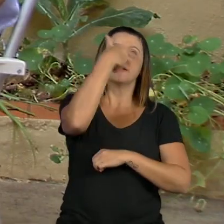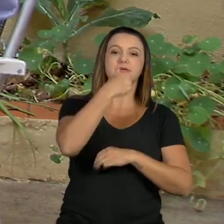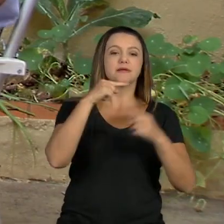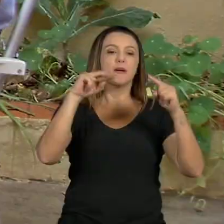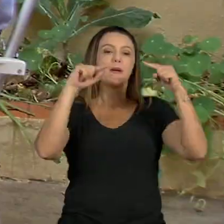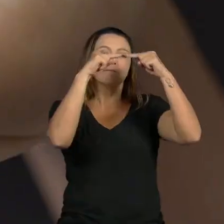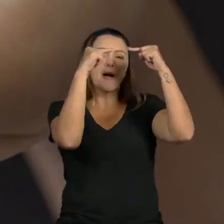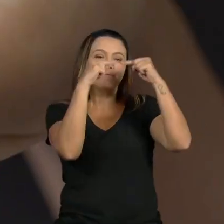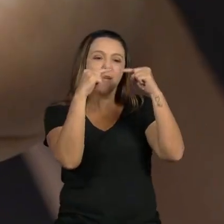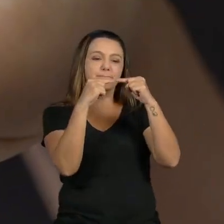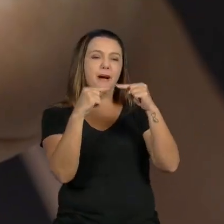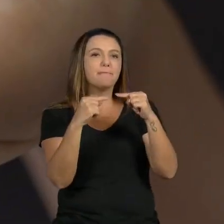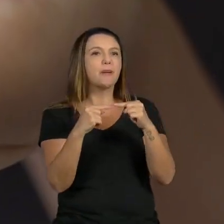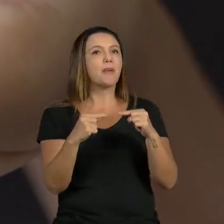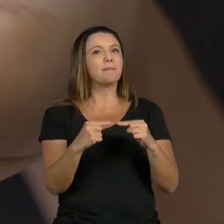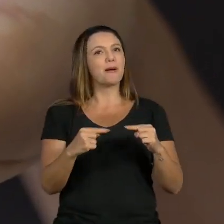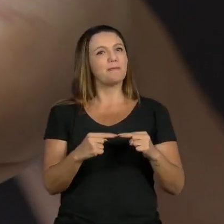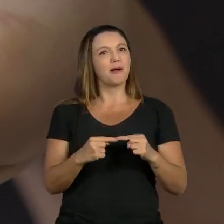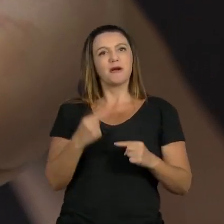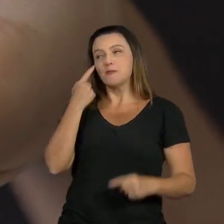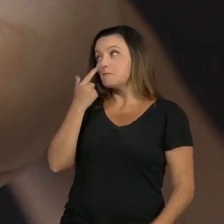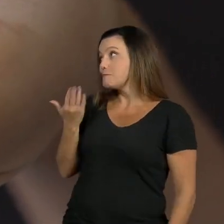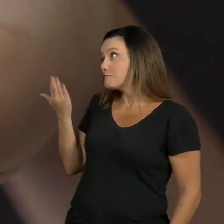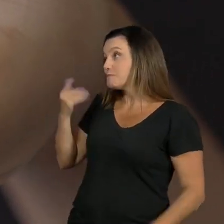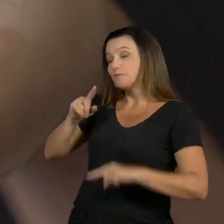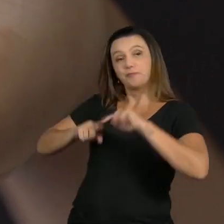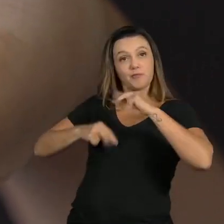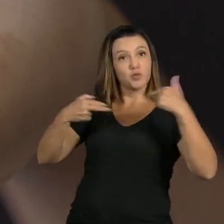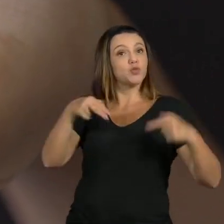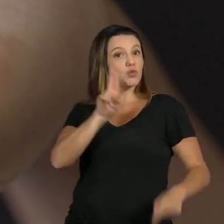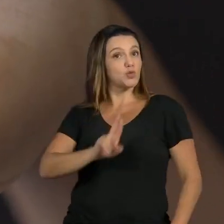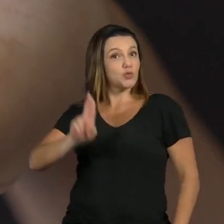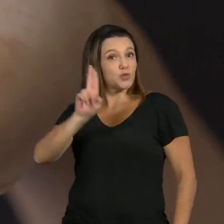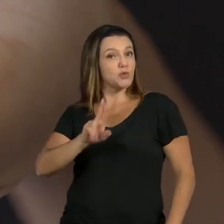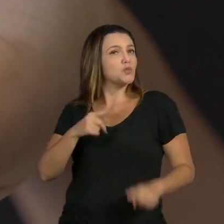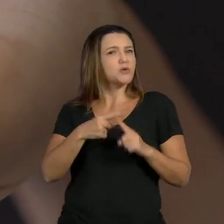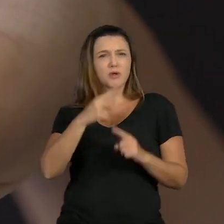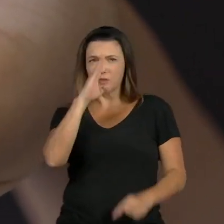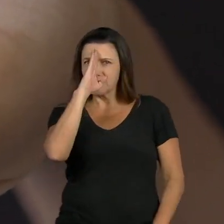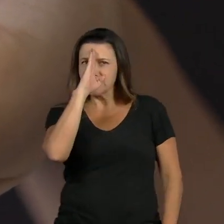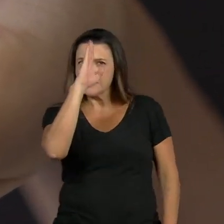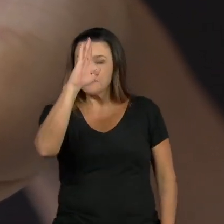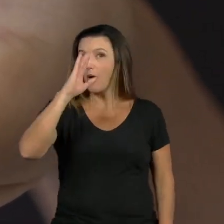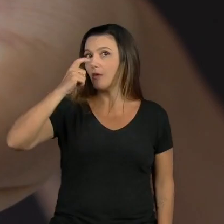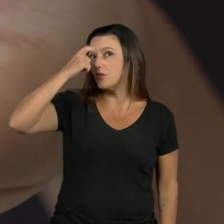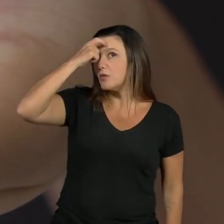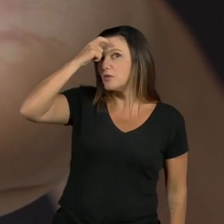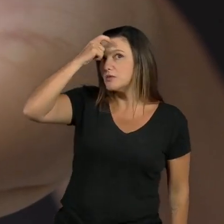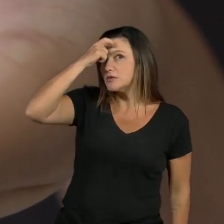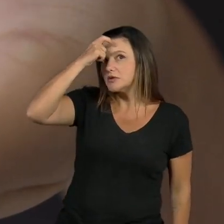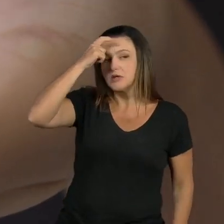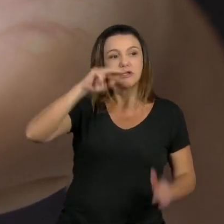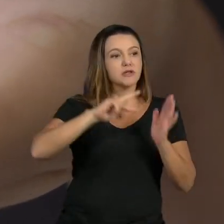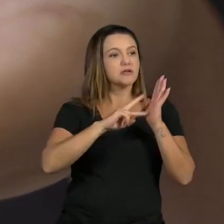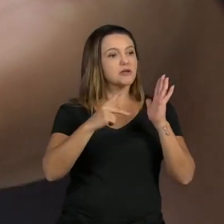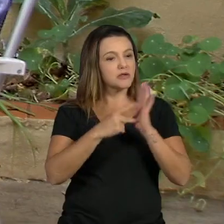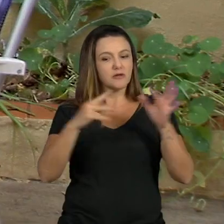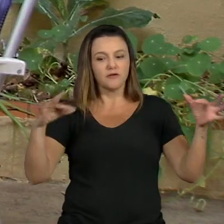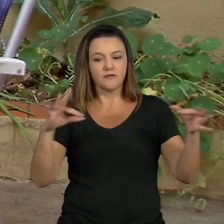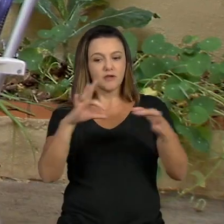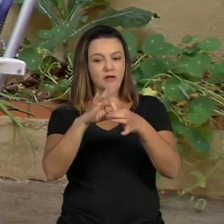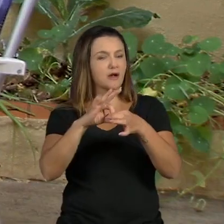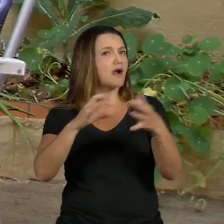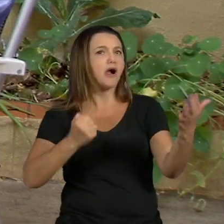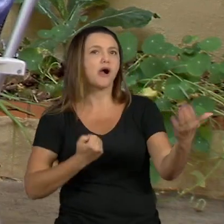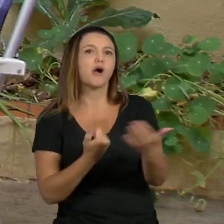de consumo de algum tipo de produto, porque o grande cerne de um consumo consciente é a gente comprar menos. Eu acho que esse contato